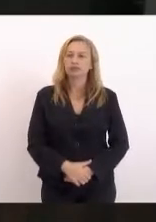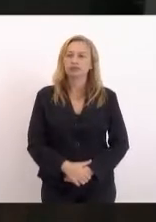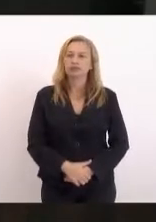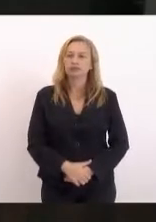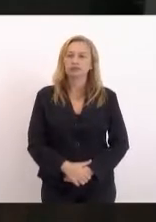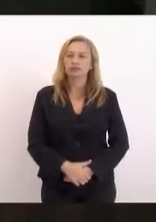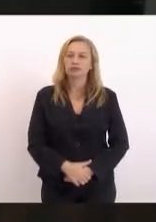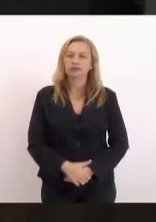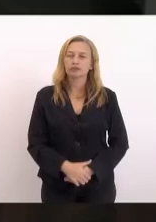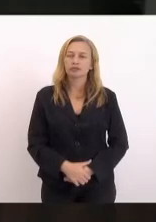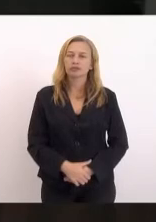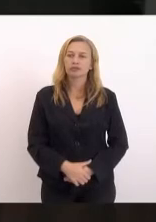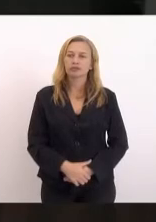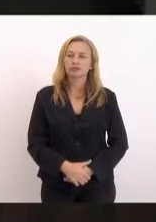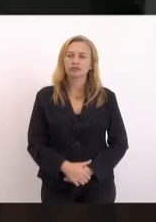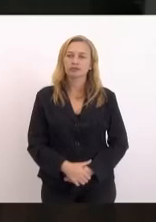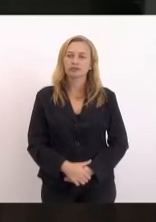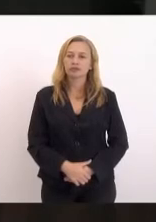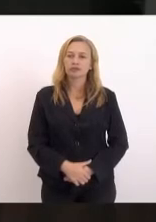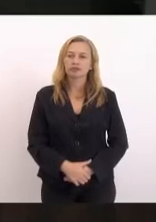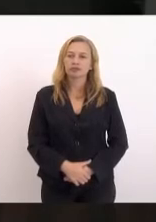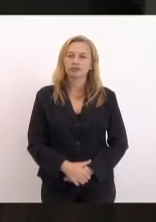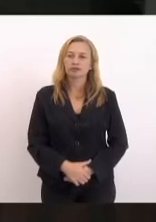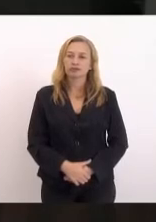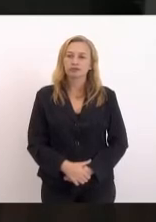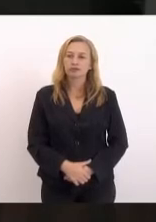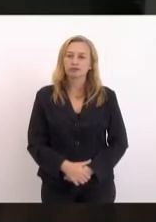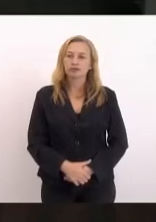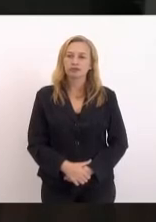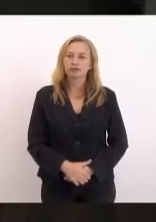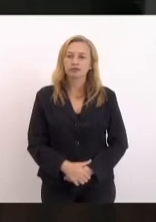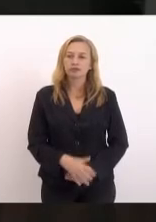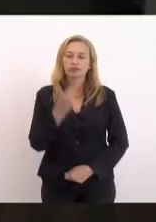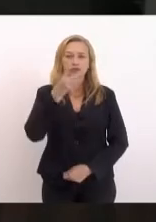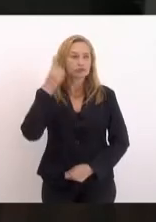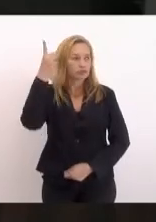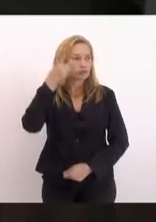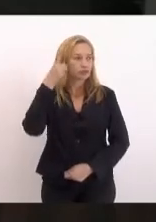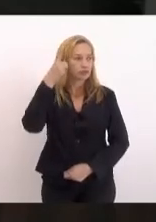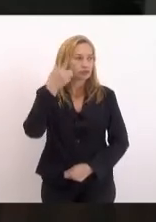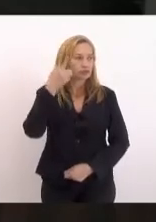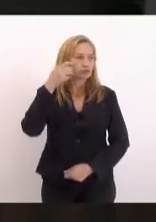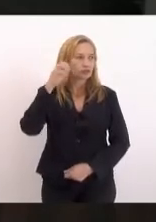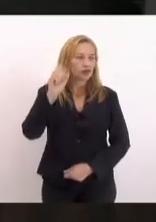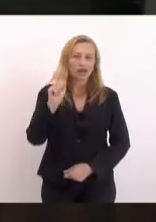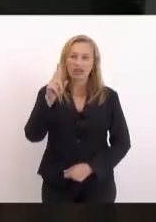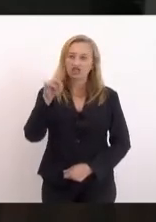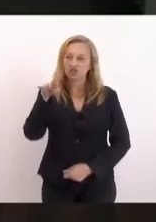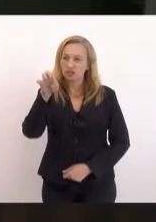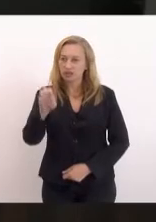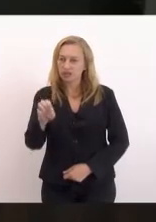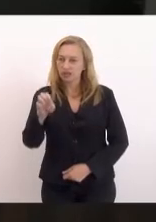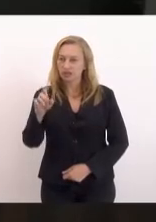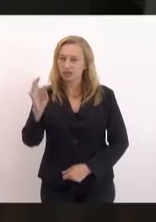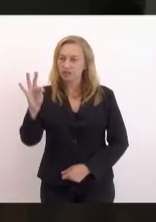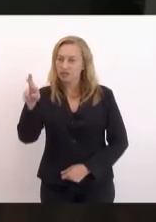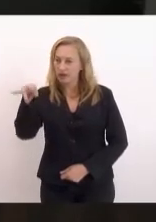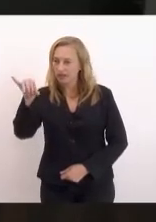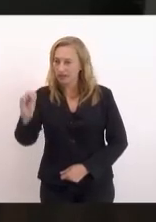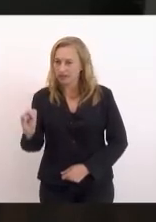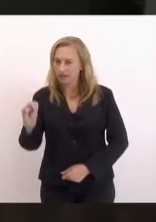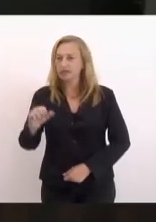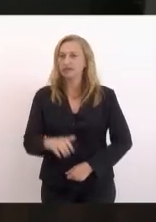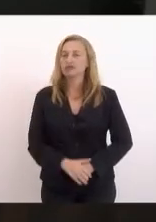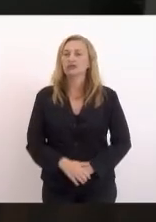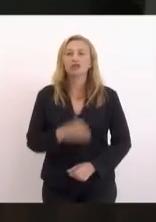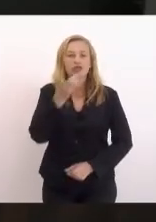Deputado Rosenberg Reis. Deputado Alexandre Freitas. Deputado Alexandre